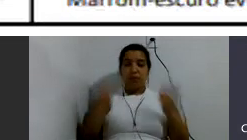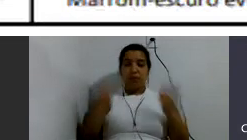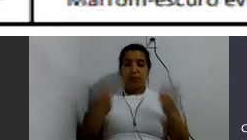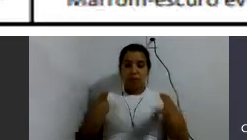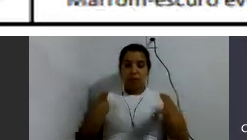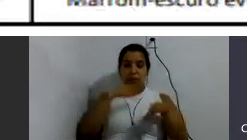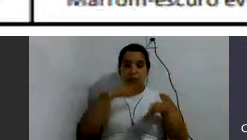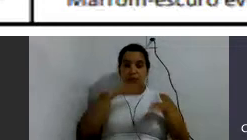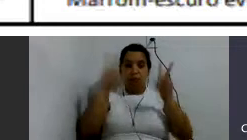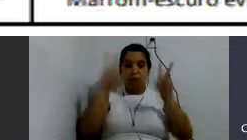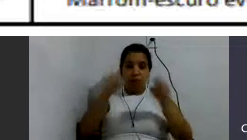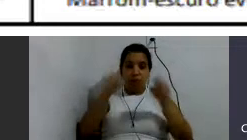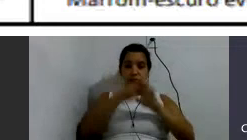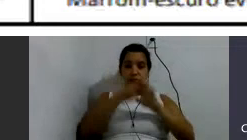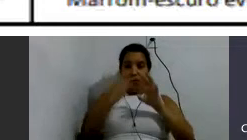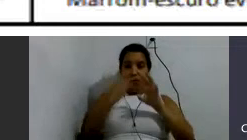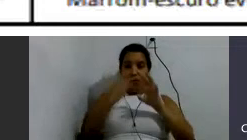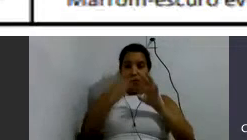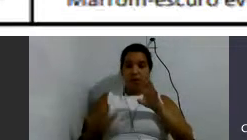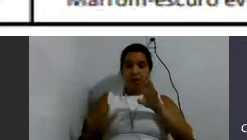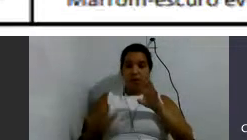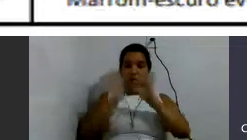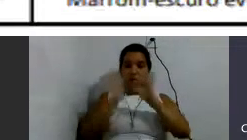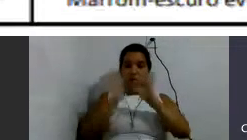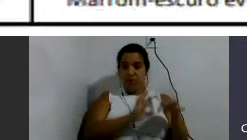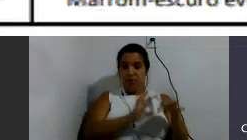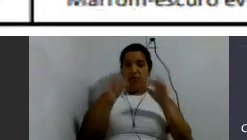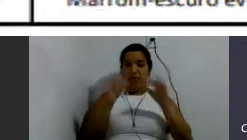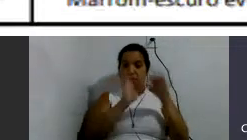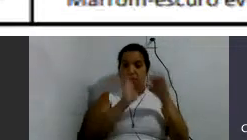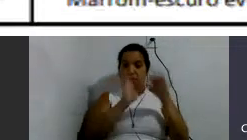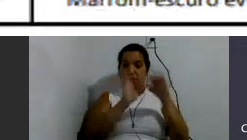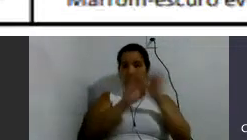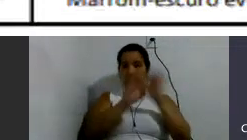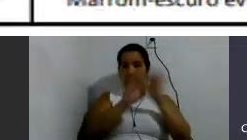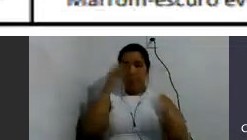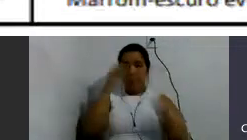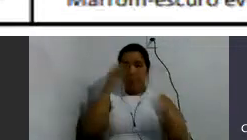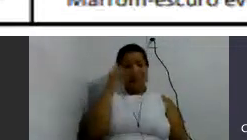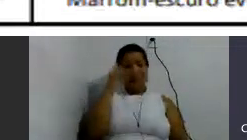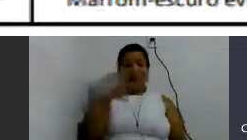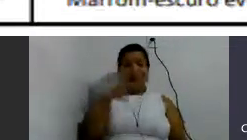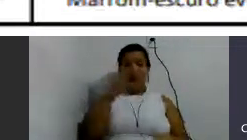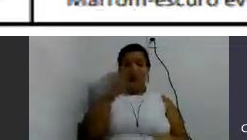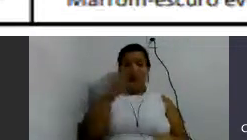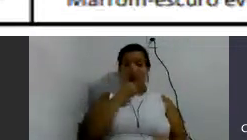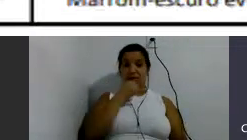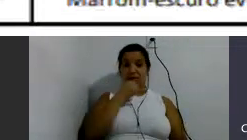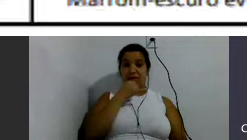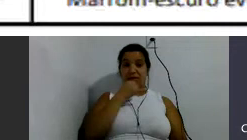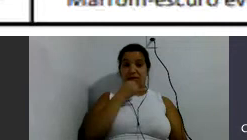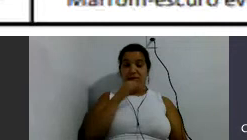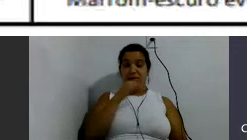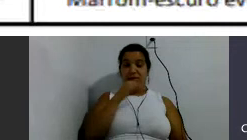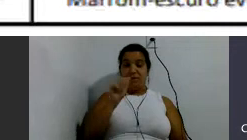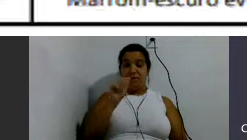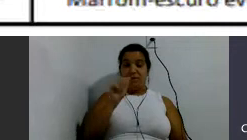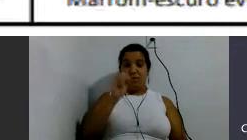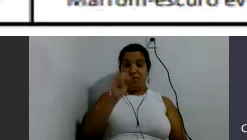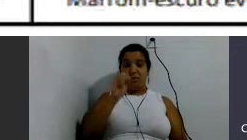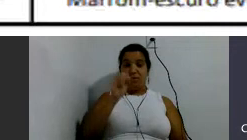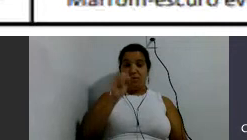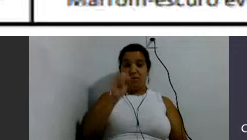tem um aspecto e uma forma diferente. Então, por exemplo, o falcíparo a gente pode encontrar no sangue periférico,